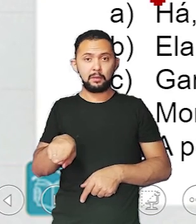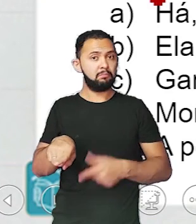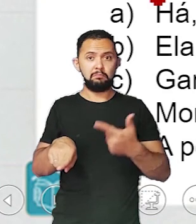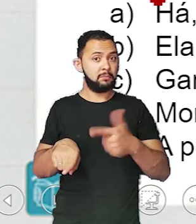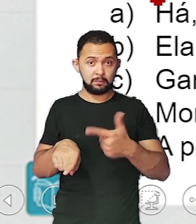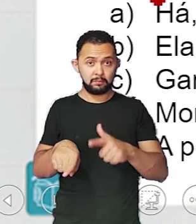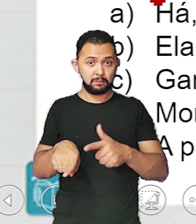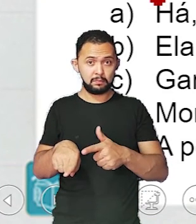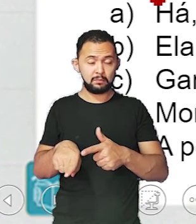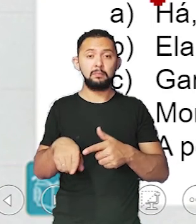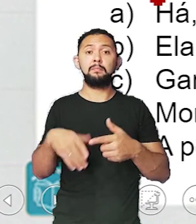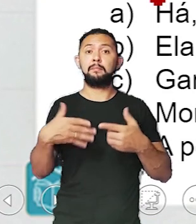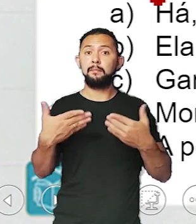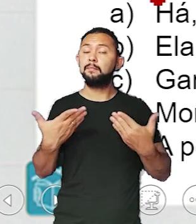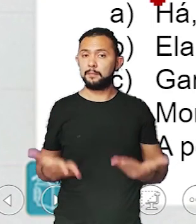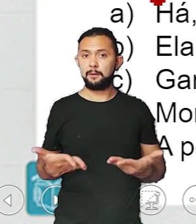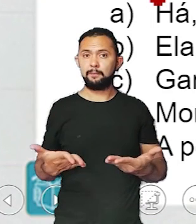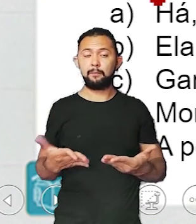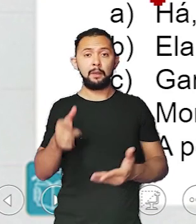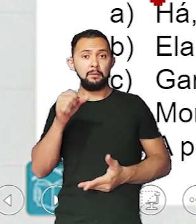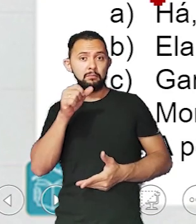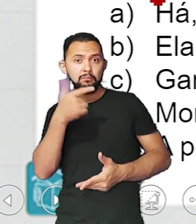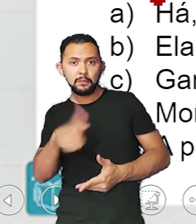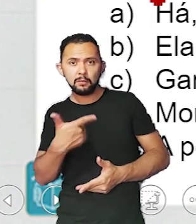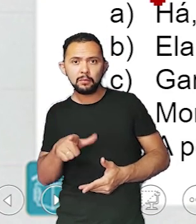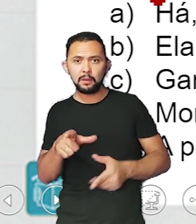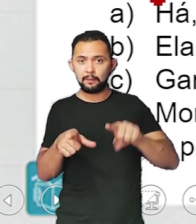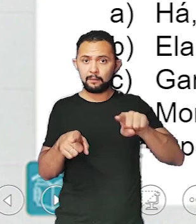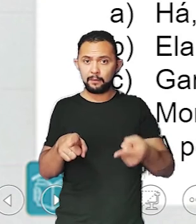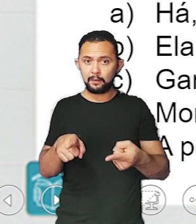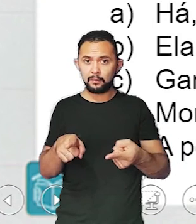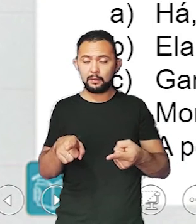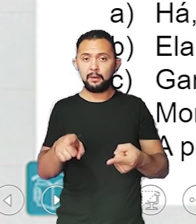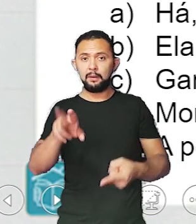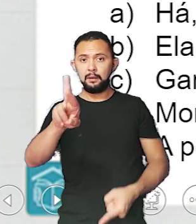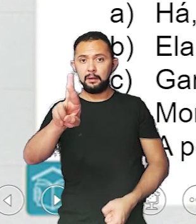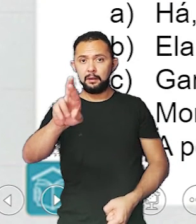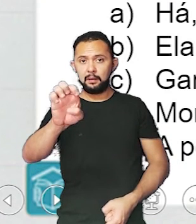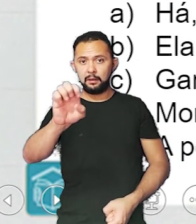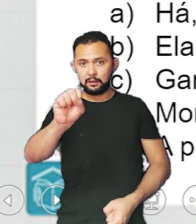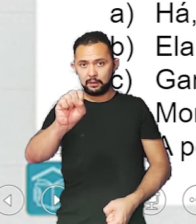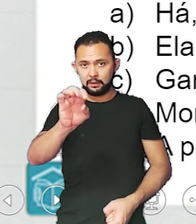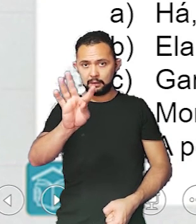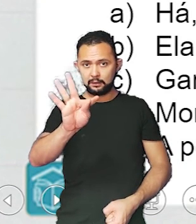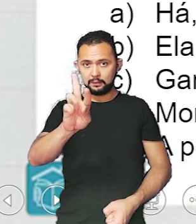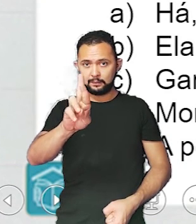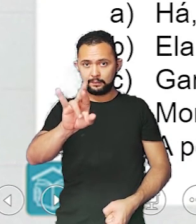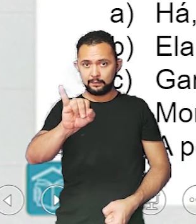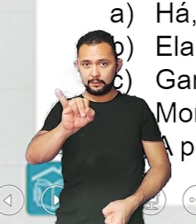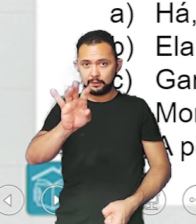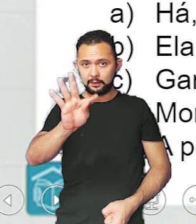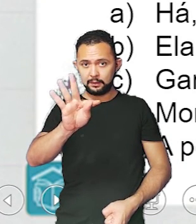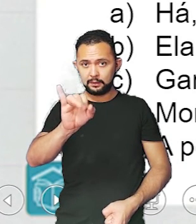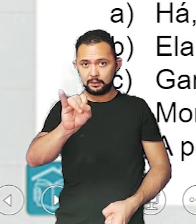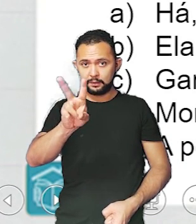chamava Sunset, né? Olha aí, ganhou um cavalo que se chamava Sunset, né? Então, esse que aqui, né, a gente pode dizer que é pronome relativo, que ele